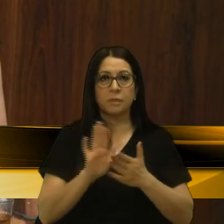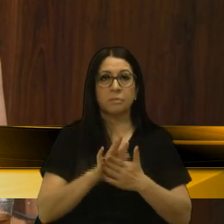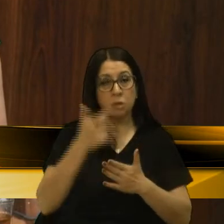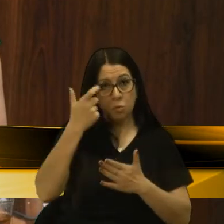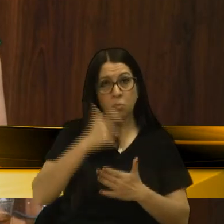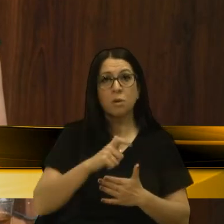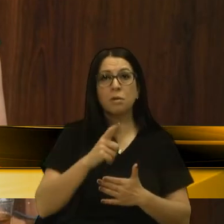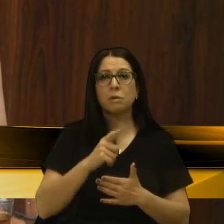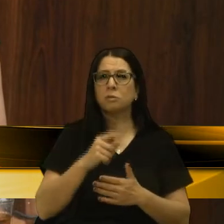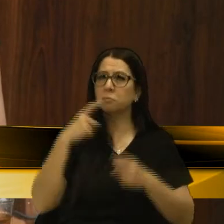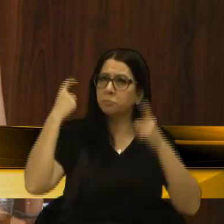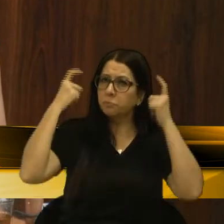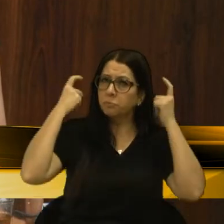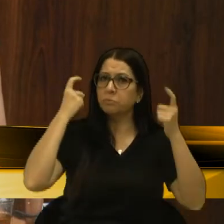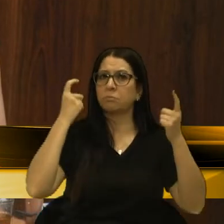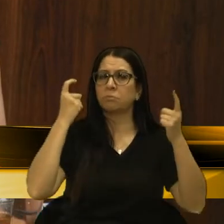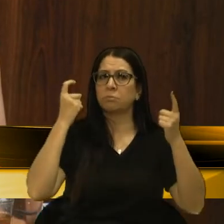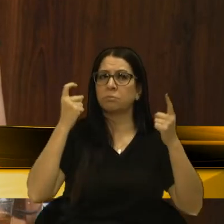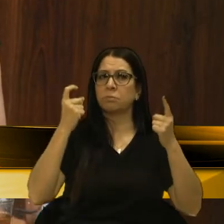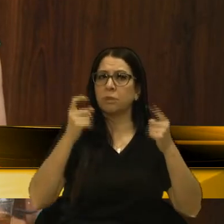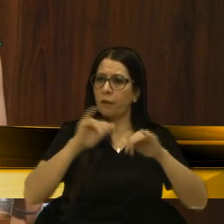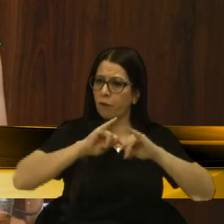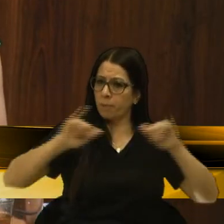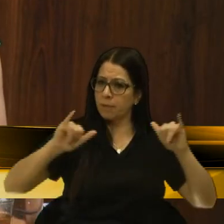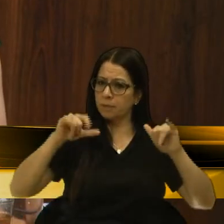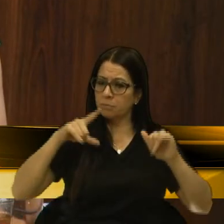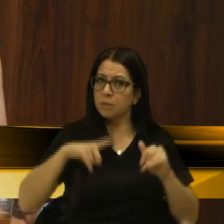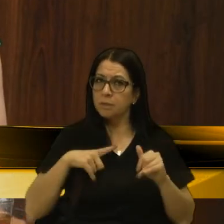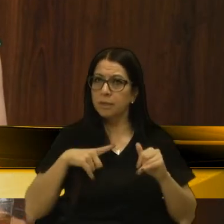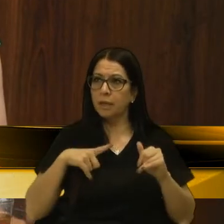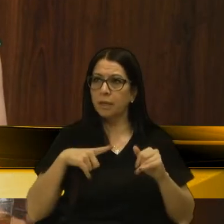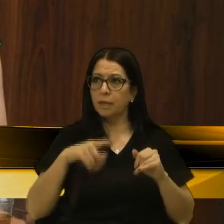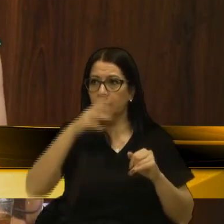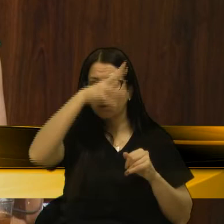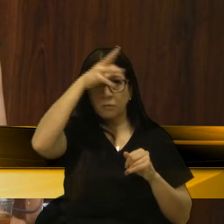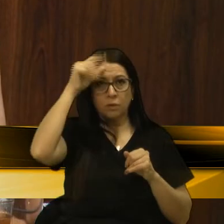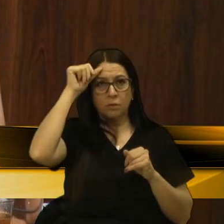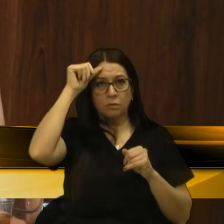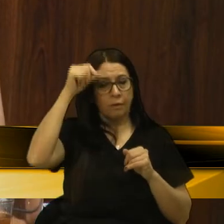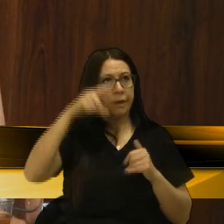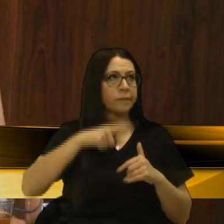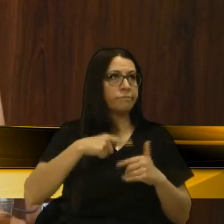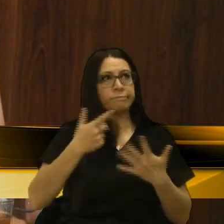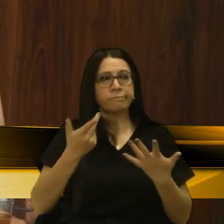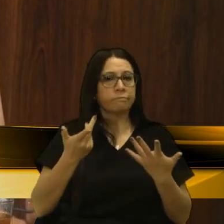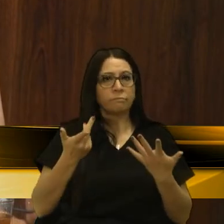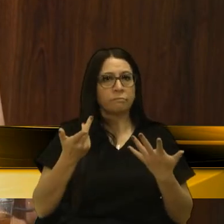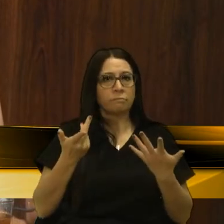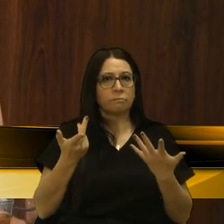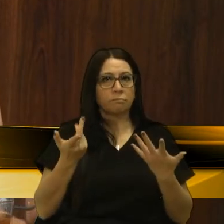acho isso muito preocupante. Então, quer dizer que a informação que sai por parte da prefeitura, ela tem